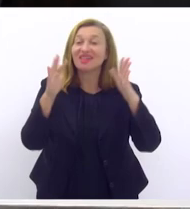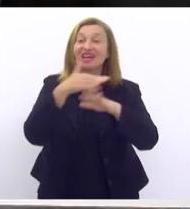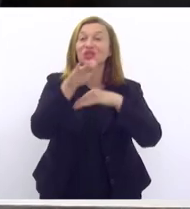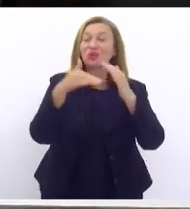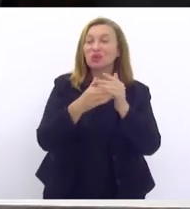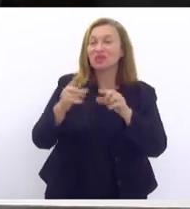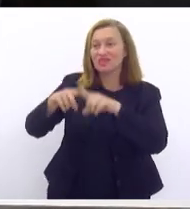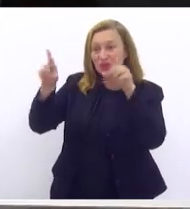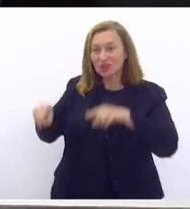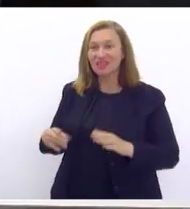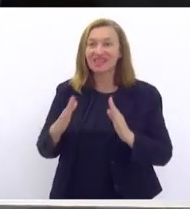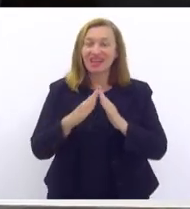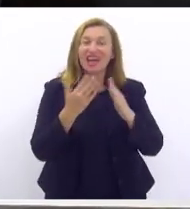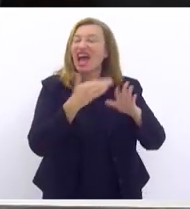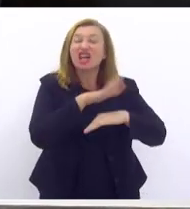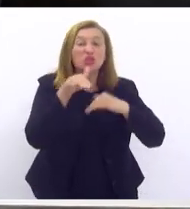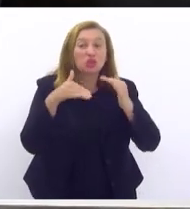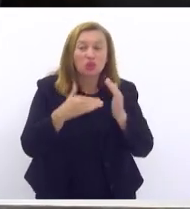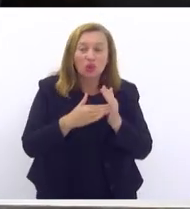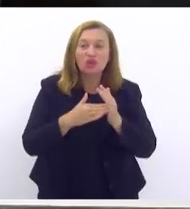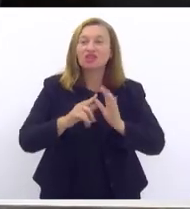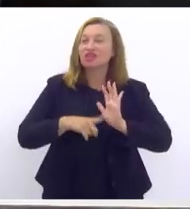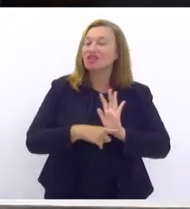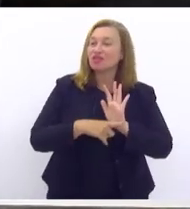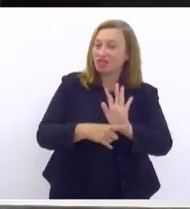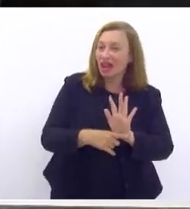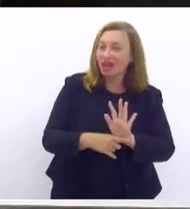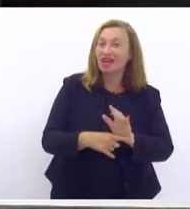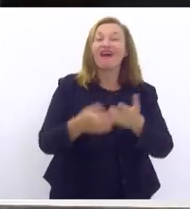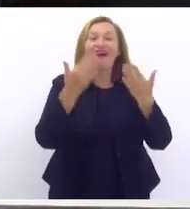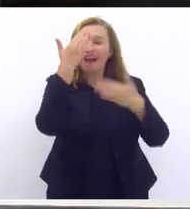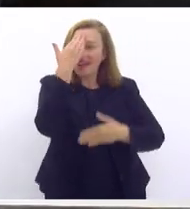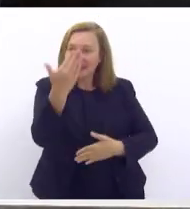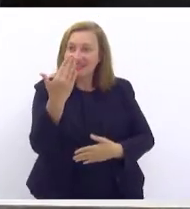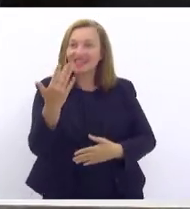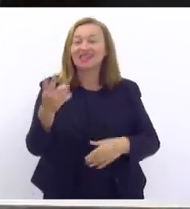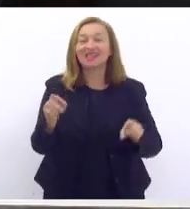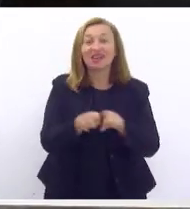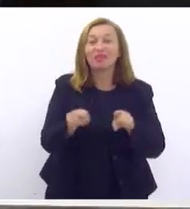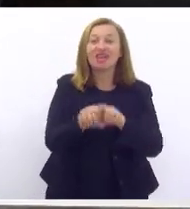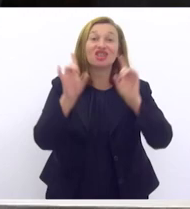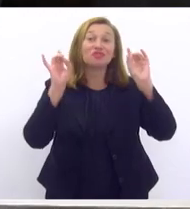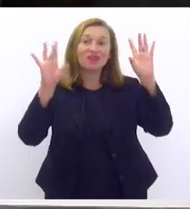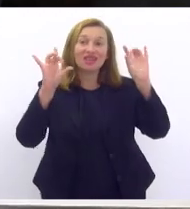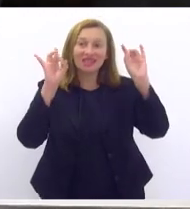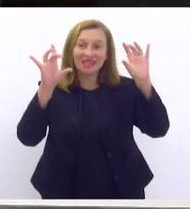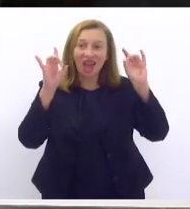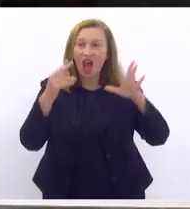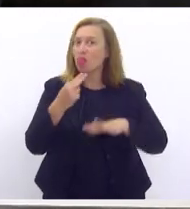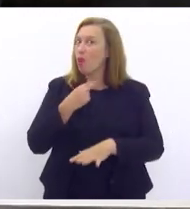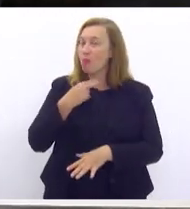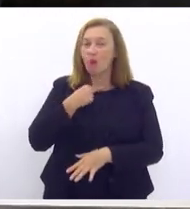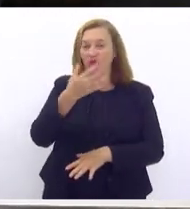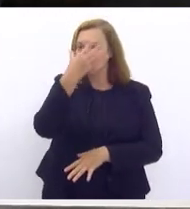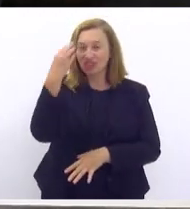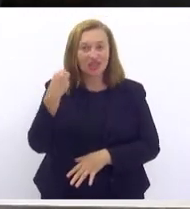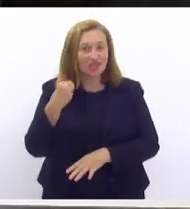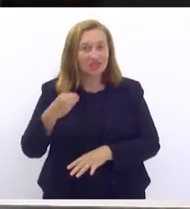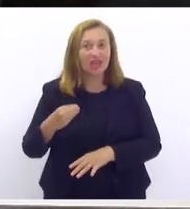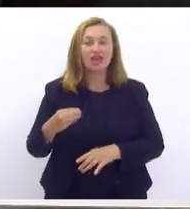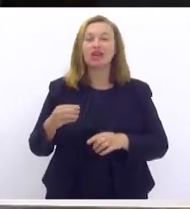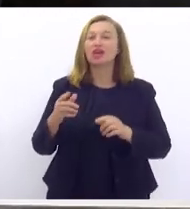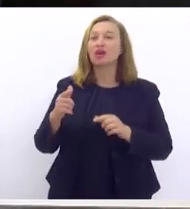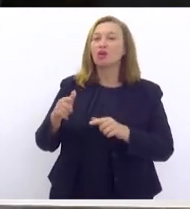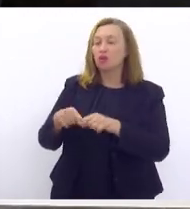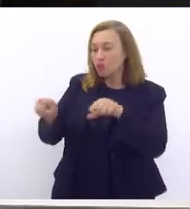os servidores, todos esses que nos ajudaram. Queria agradecer, especialmente, não posso deixar de agradecer ao meu gabinete,